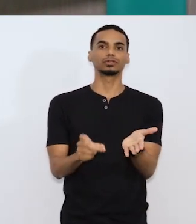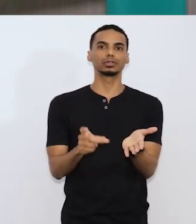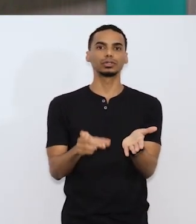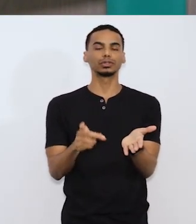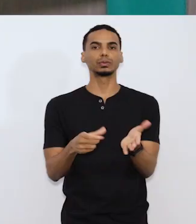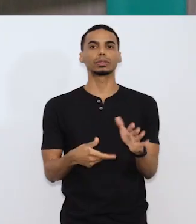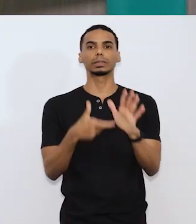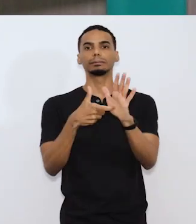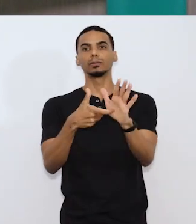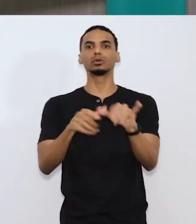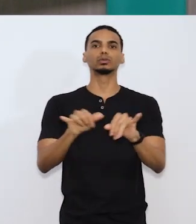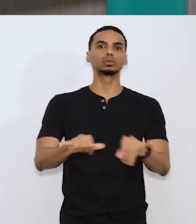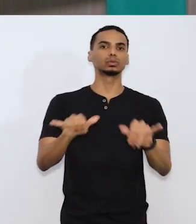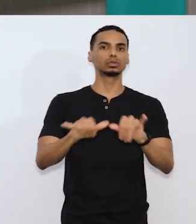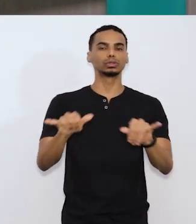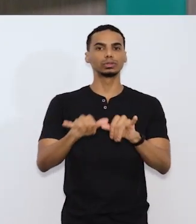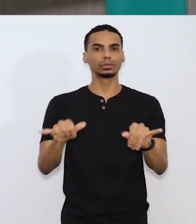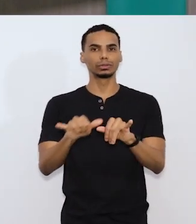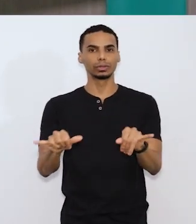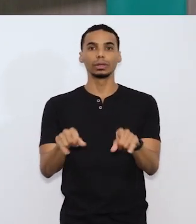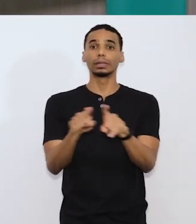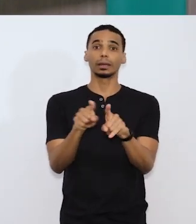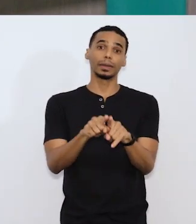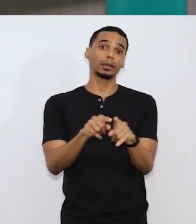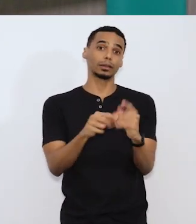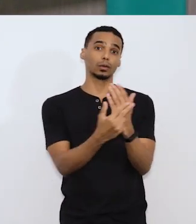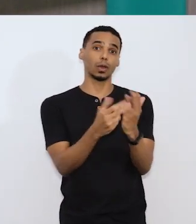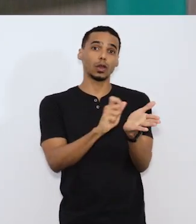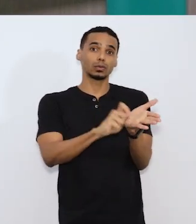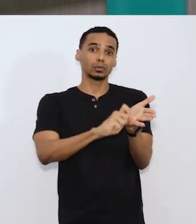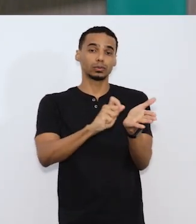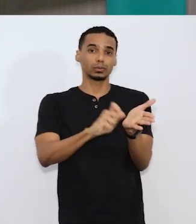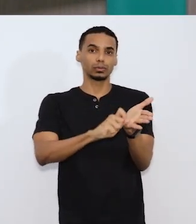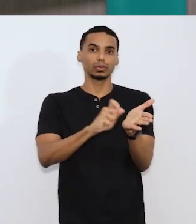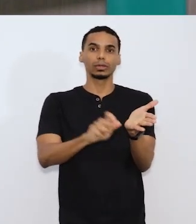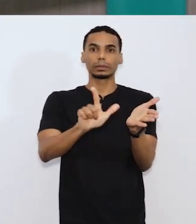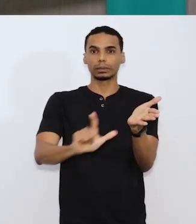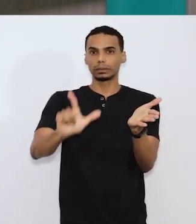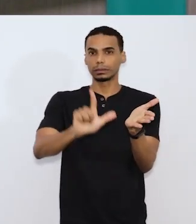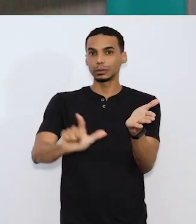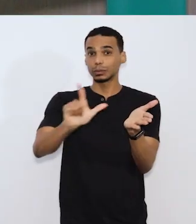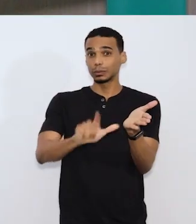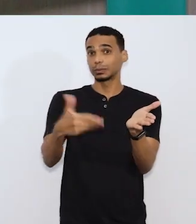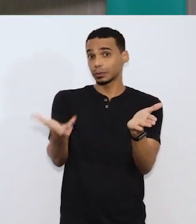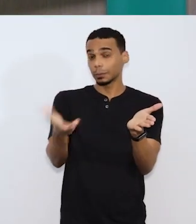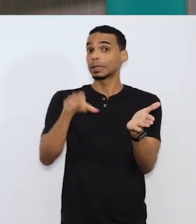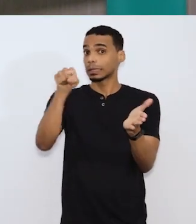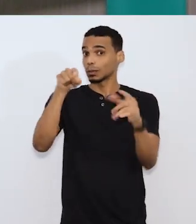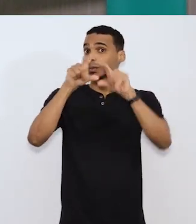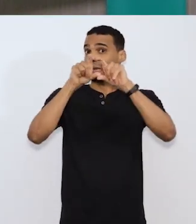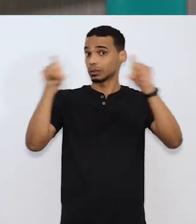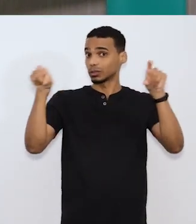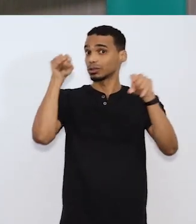é exposto como notícia, aquilo que os escritores utilizam como objeto da literatura. Então, com essa